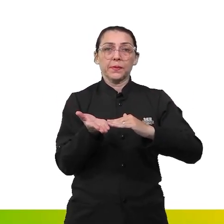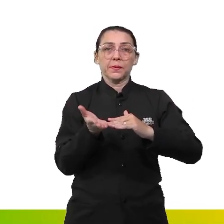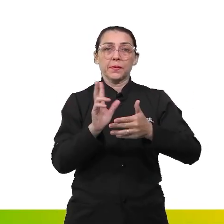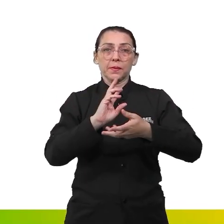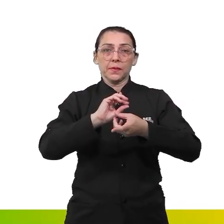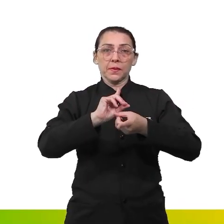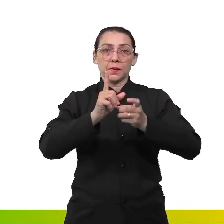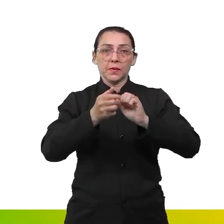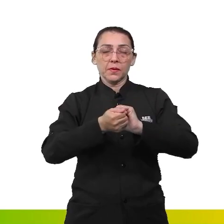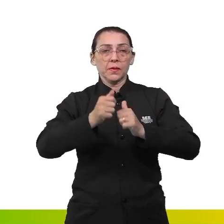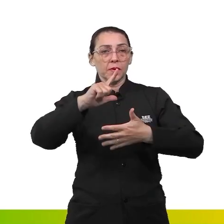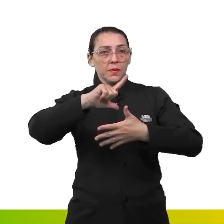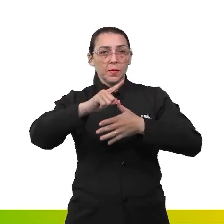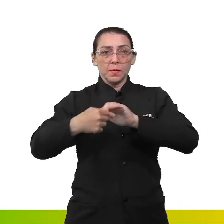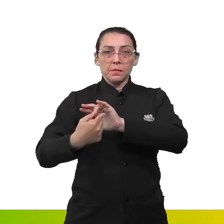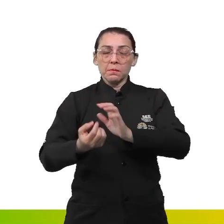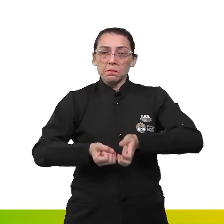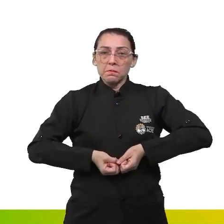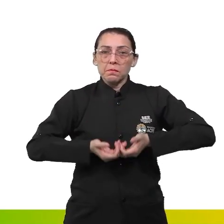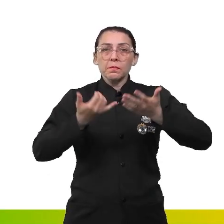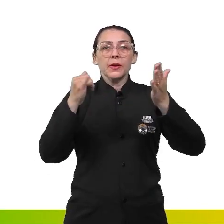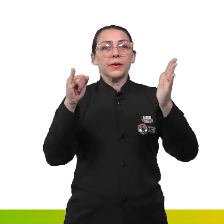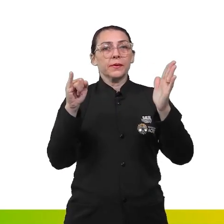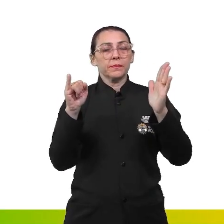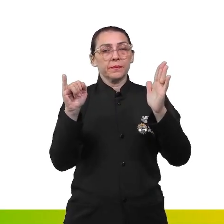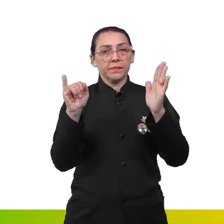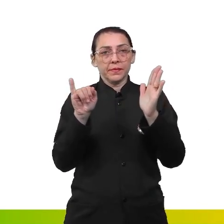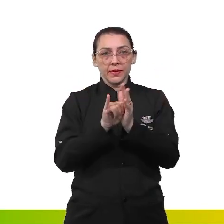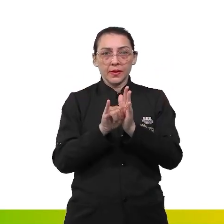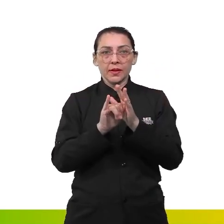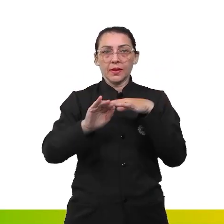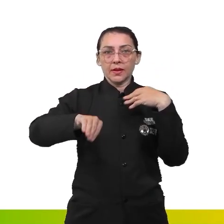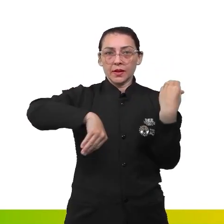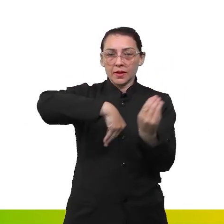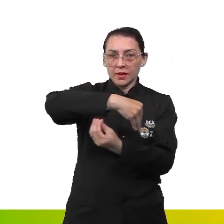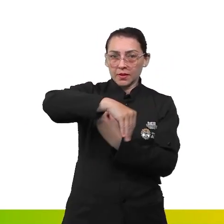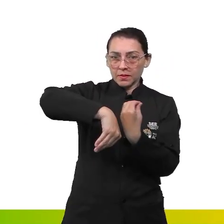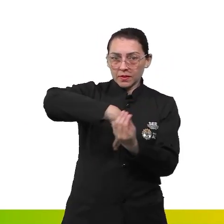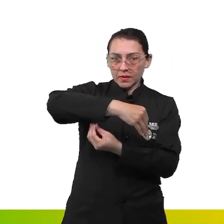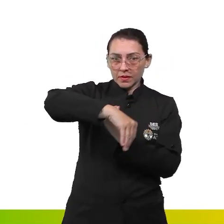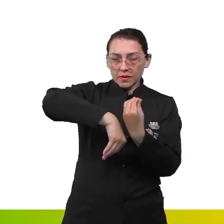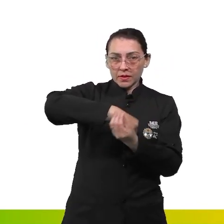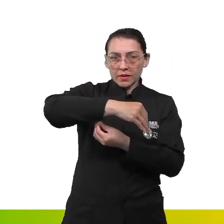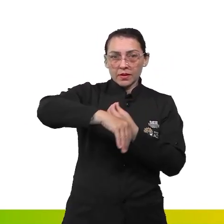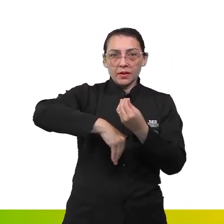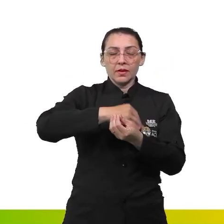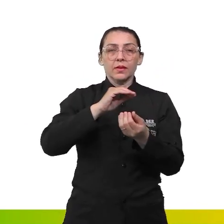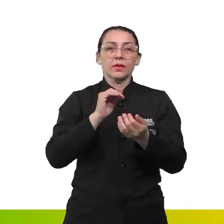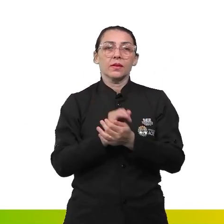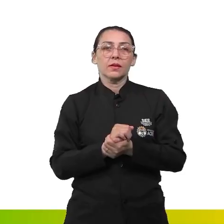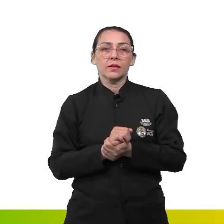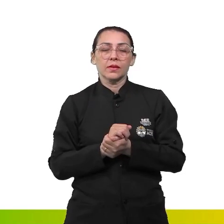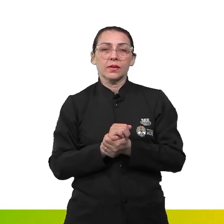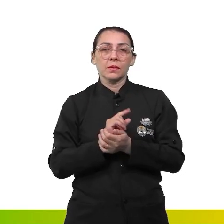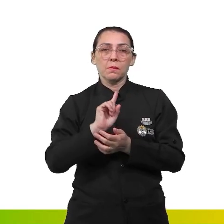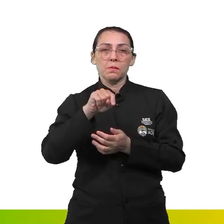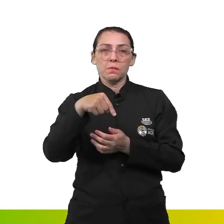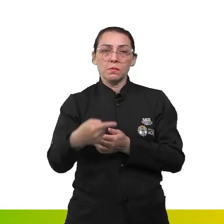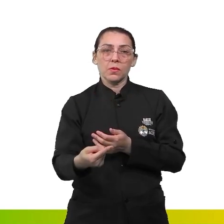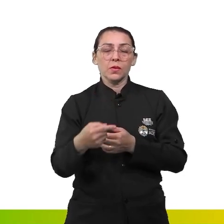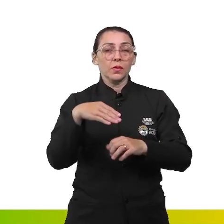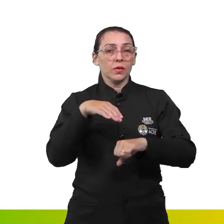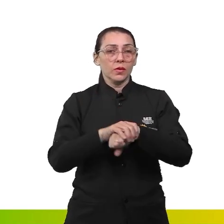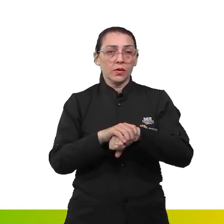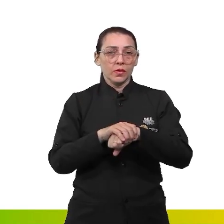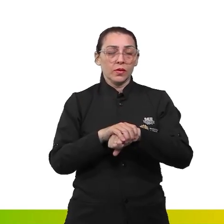arte latino-americana expressa então aí um misto do pré-colonial com o pós-colonial